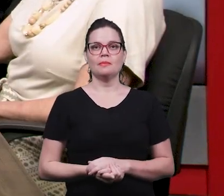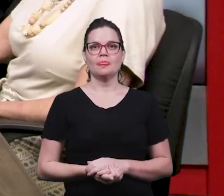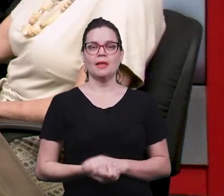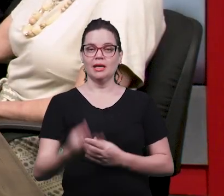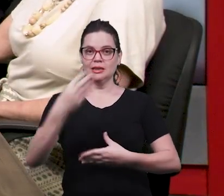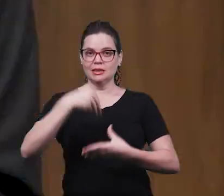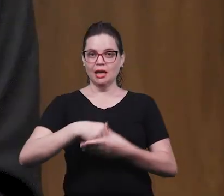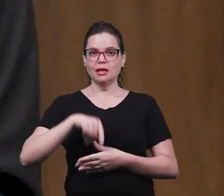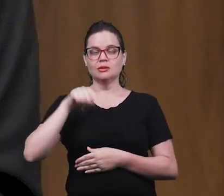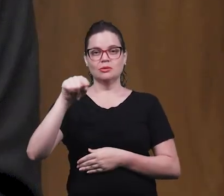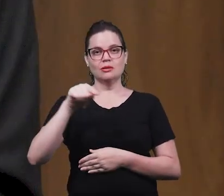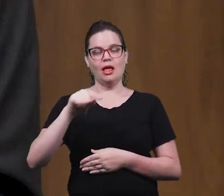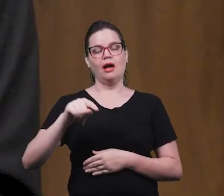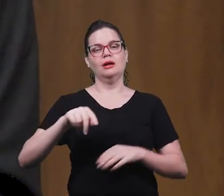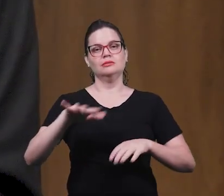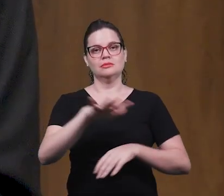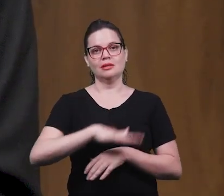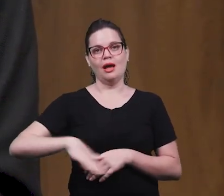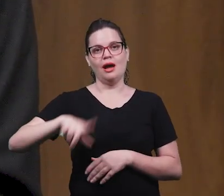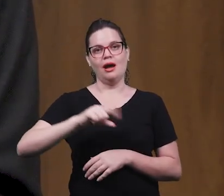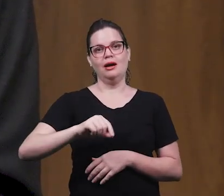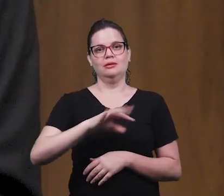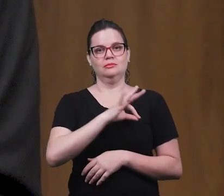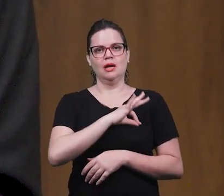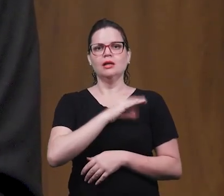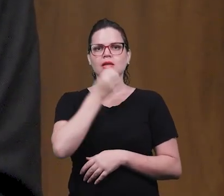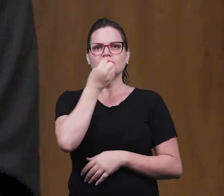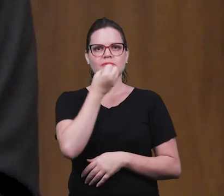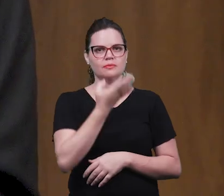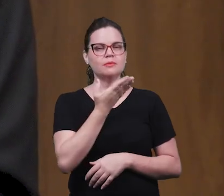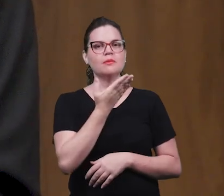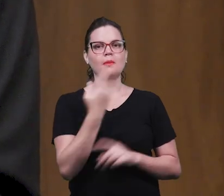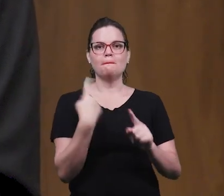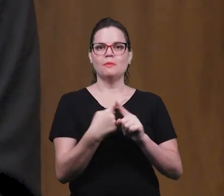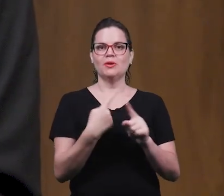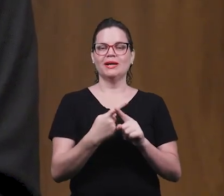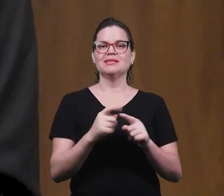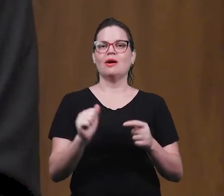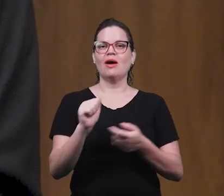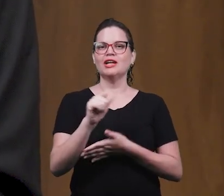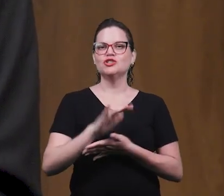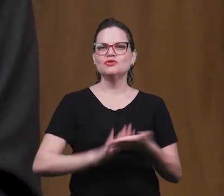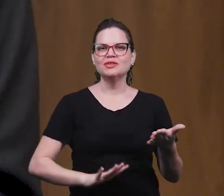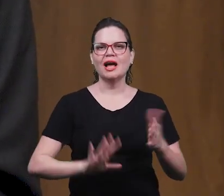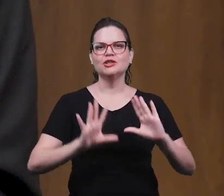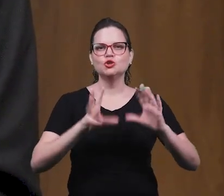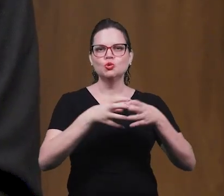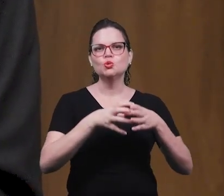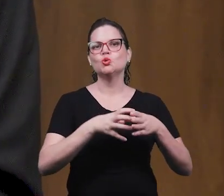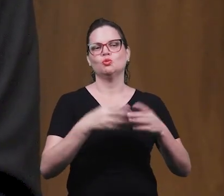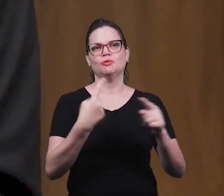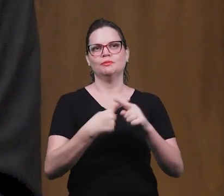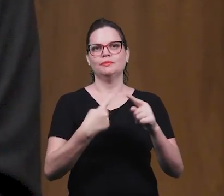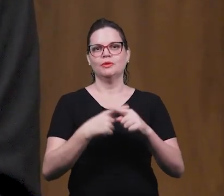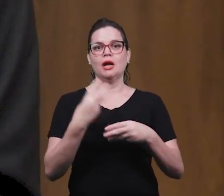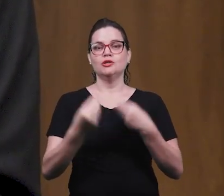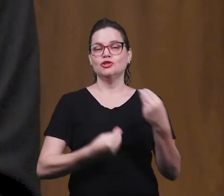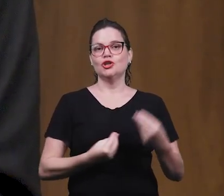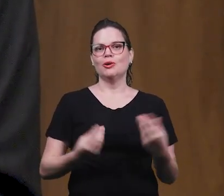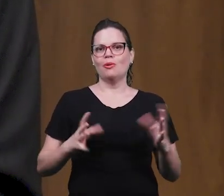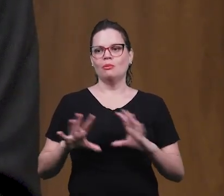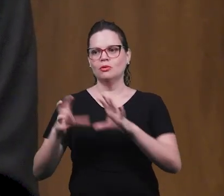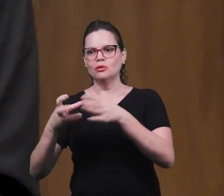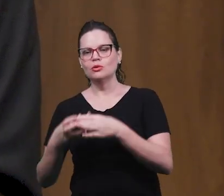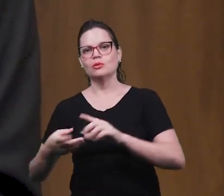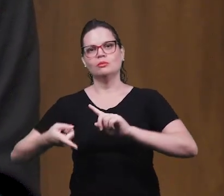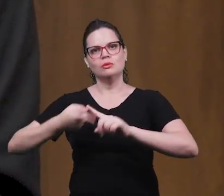da academia, tem um papel de desenvolvimento, né? Então você tem atividades, né, de grupo, você formação da equipe,